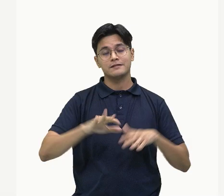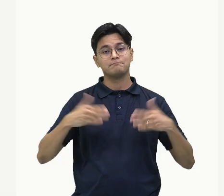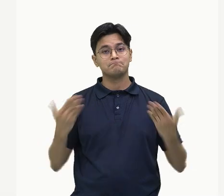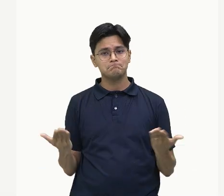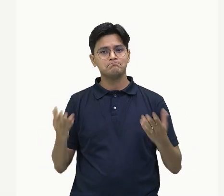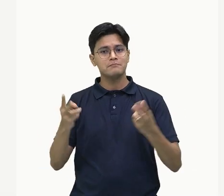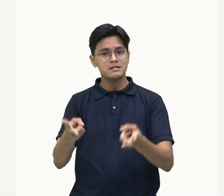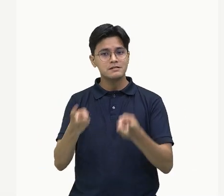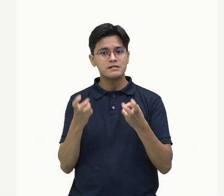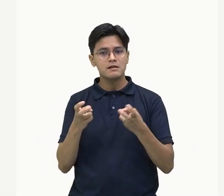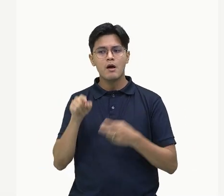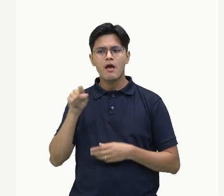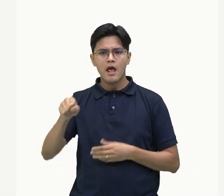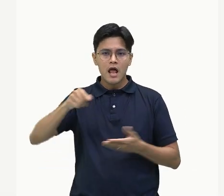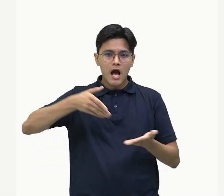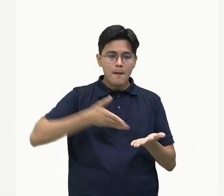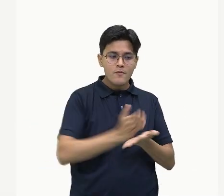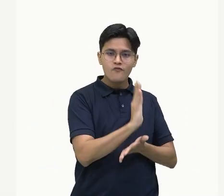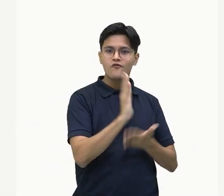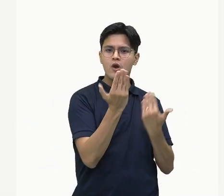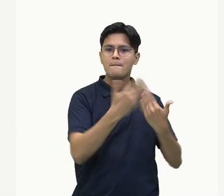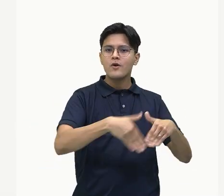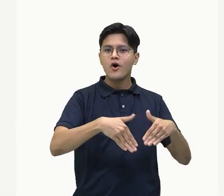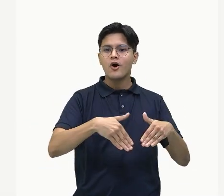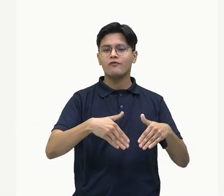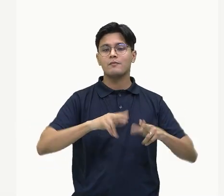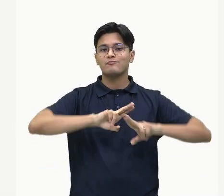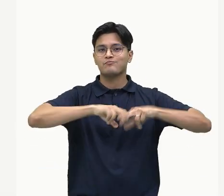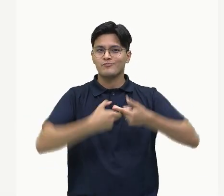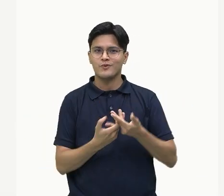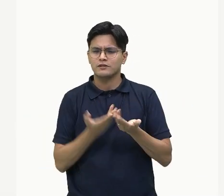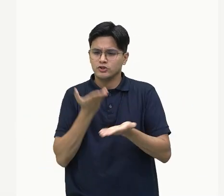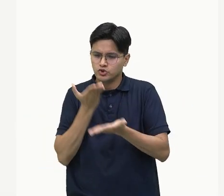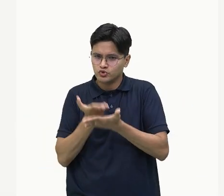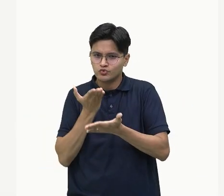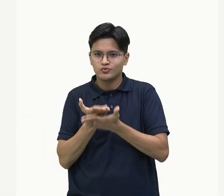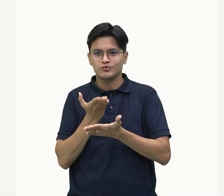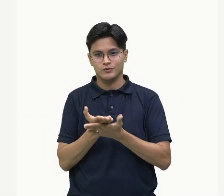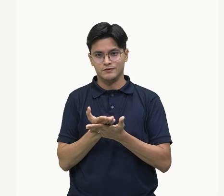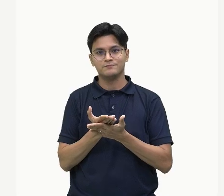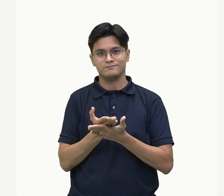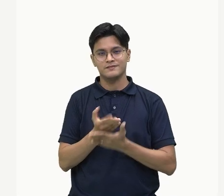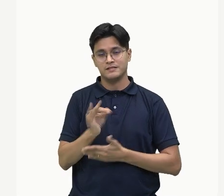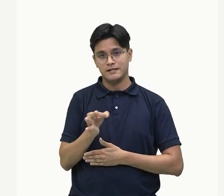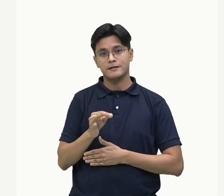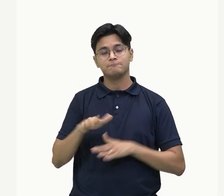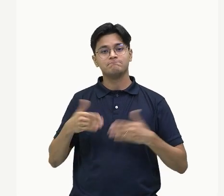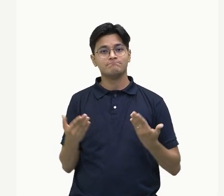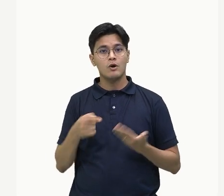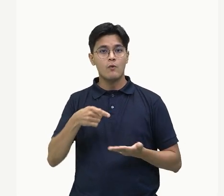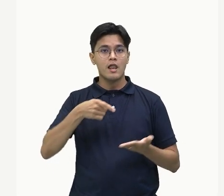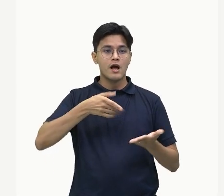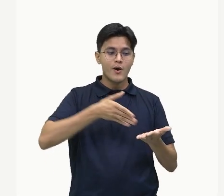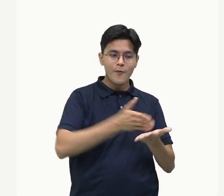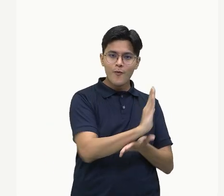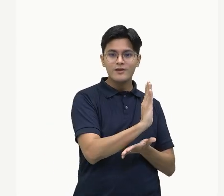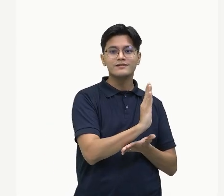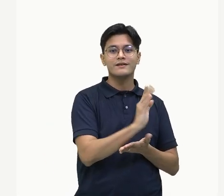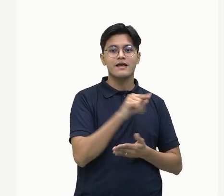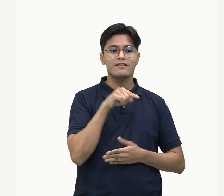causa e esse foi a consequência, tá? Ela passou no exame, porque é uma consequência dessa ação aqui,